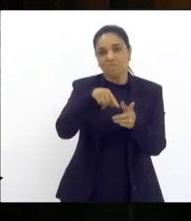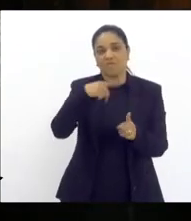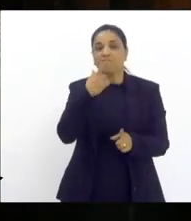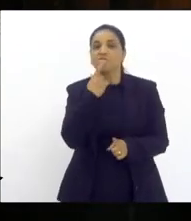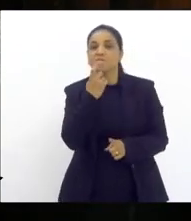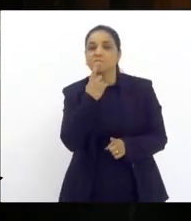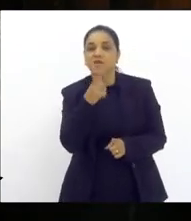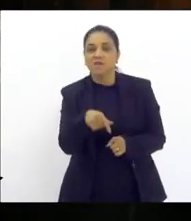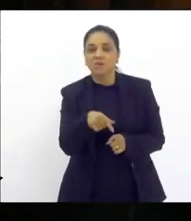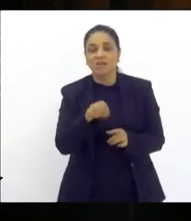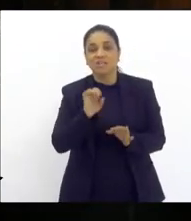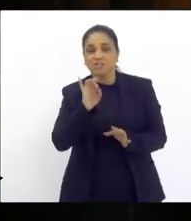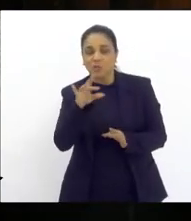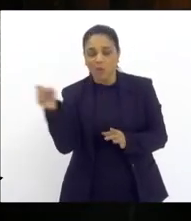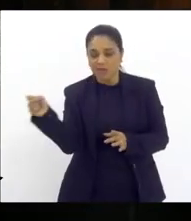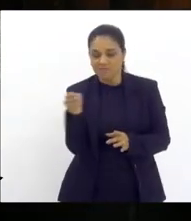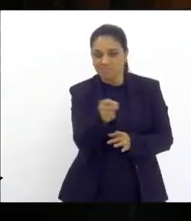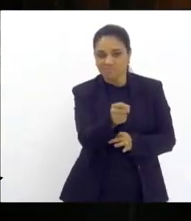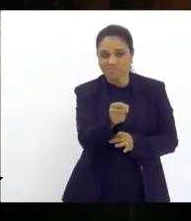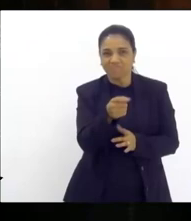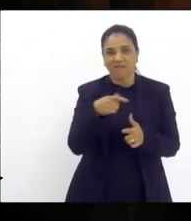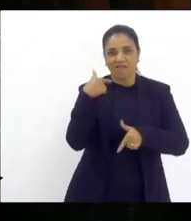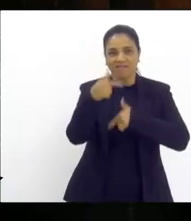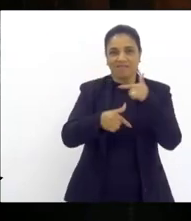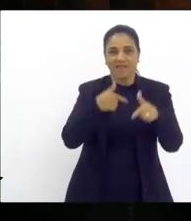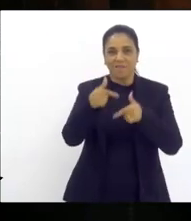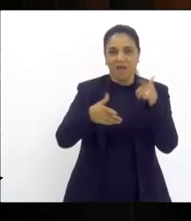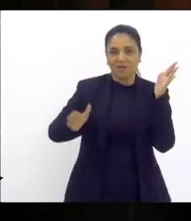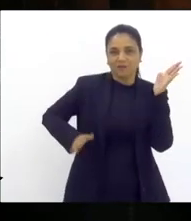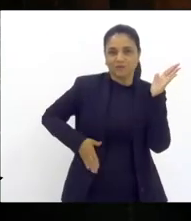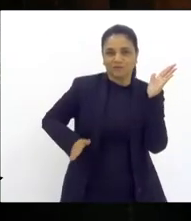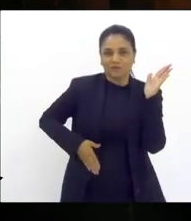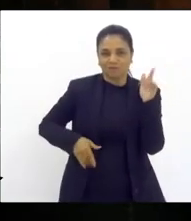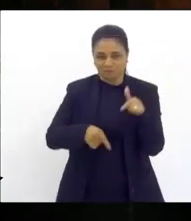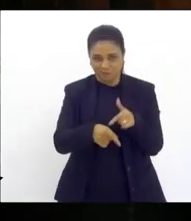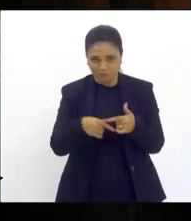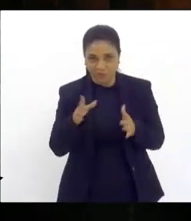cabide de emprego para os comparsas do ladrão